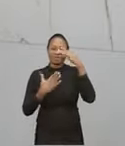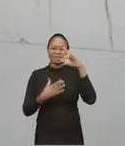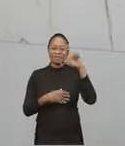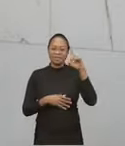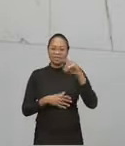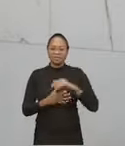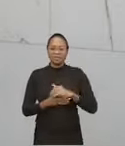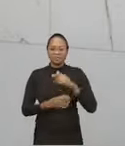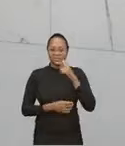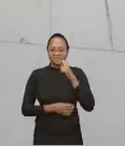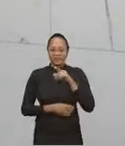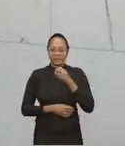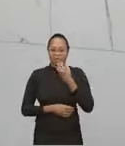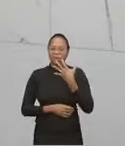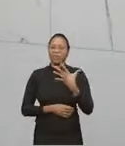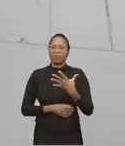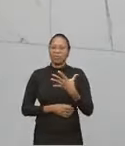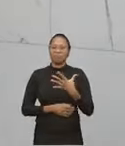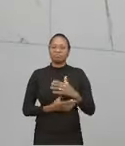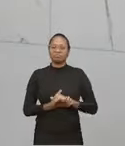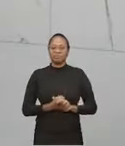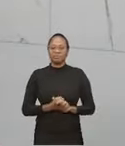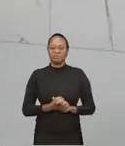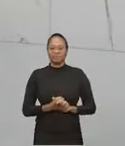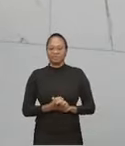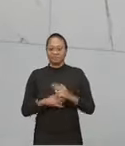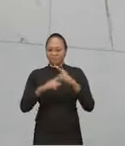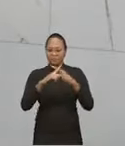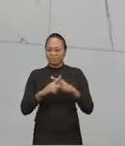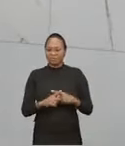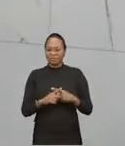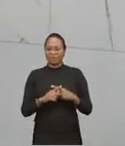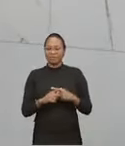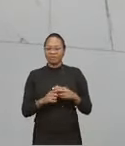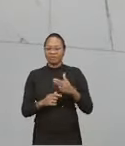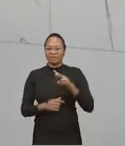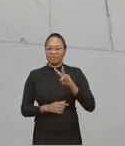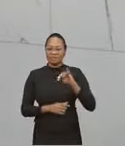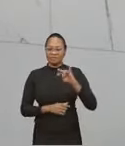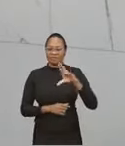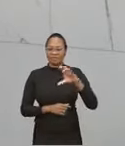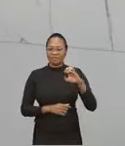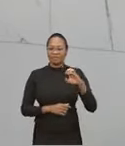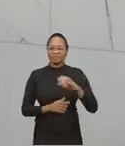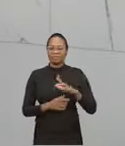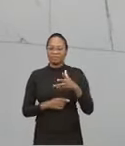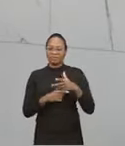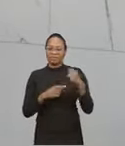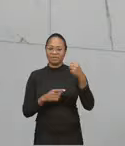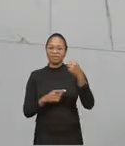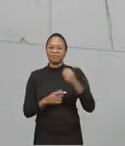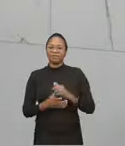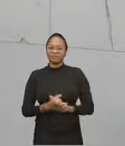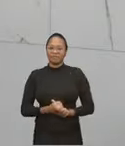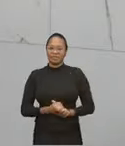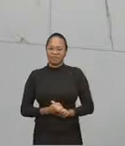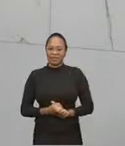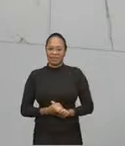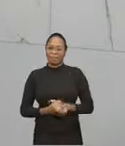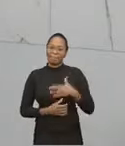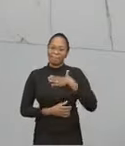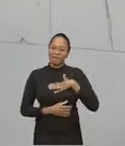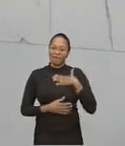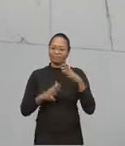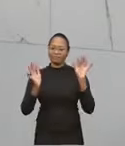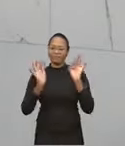e fez uma boa partida em todo o campeonato. Certo? Foi o vice-campeão. E muito feliz por meu filho